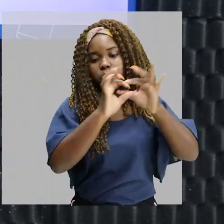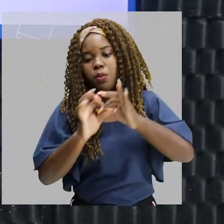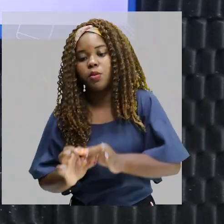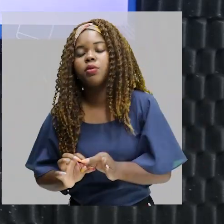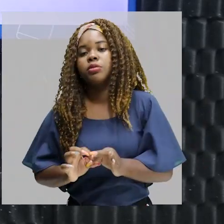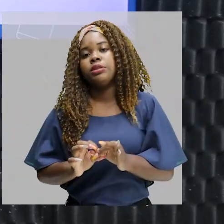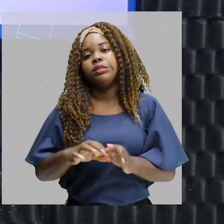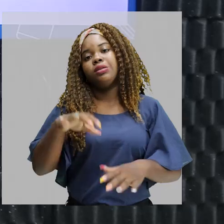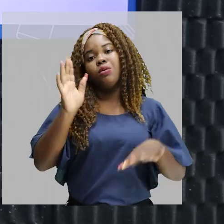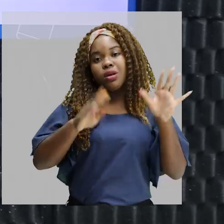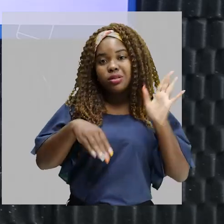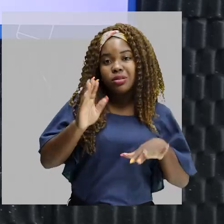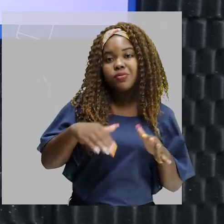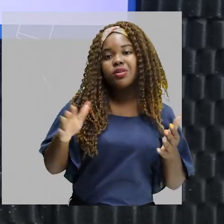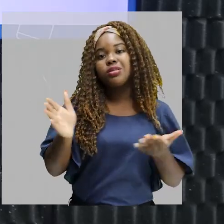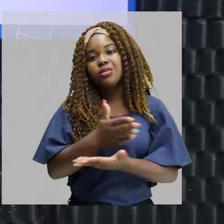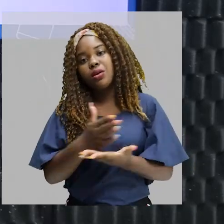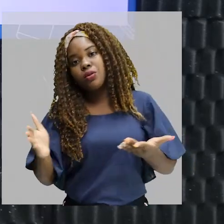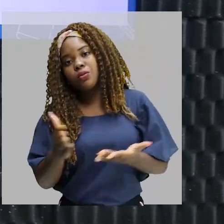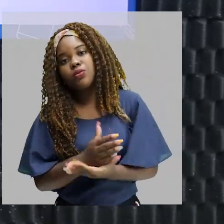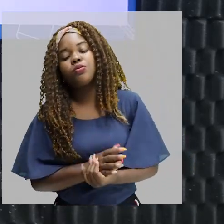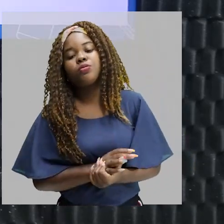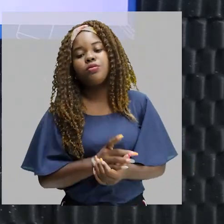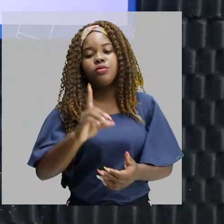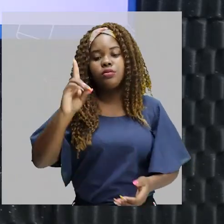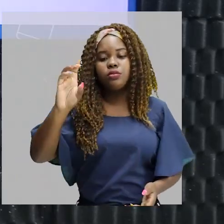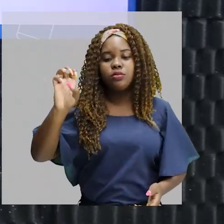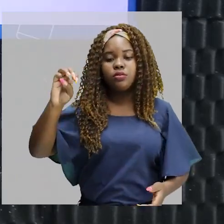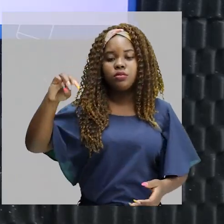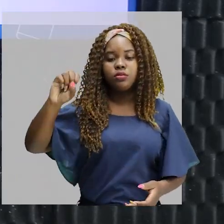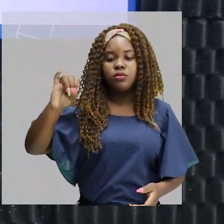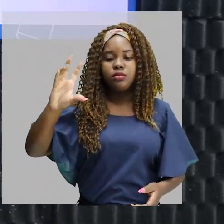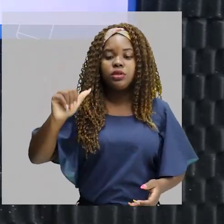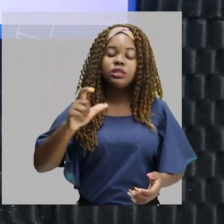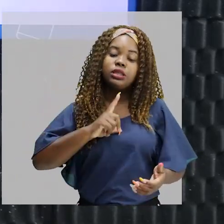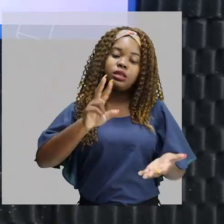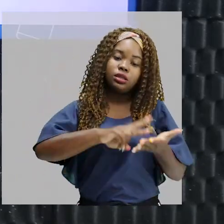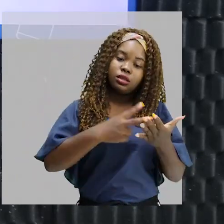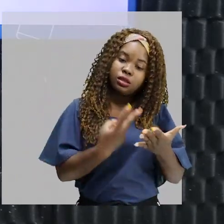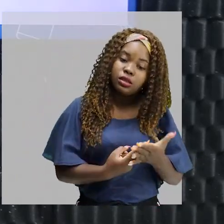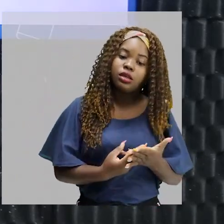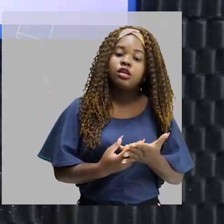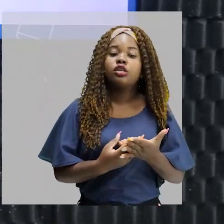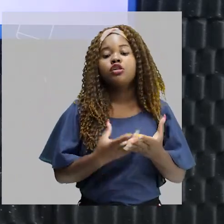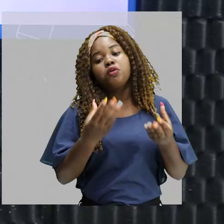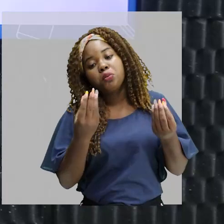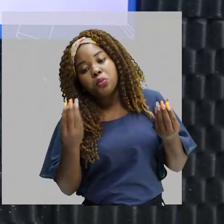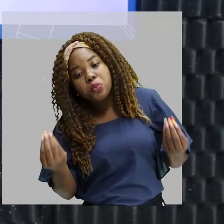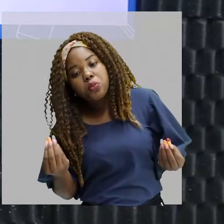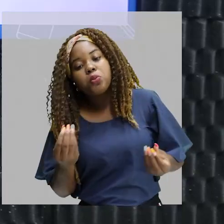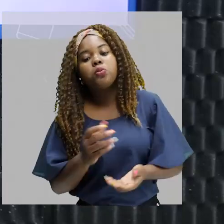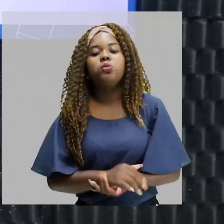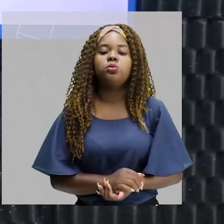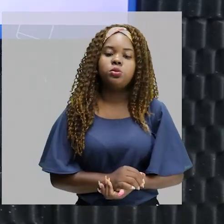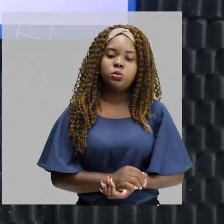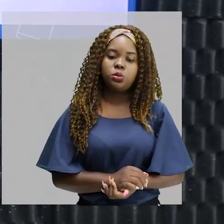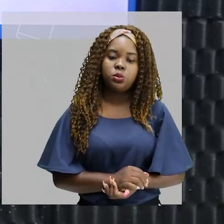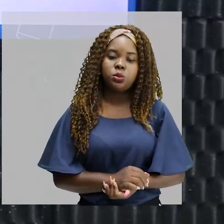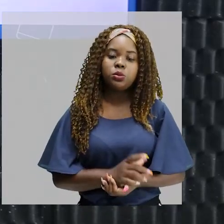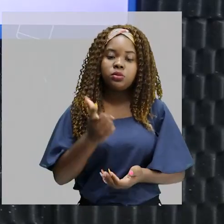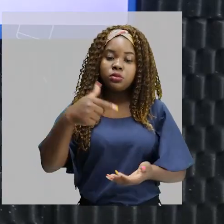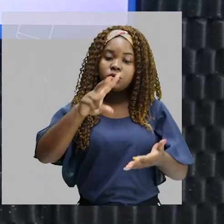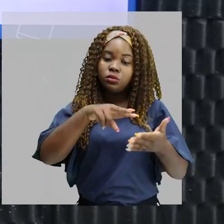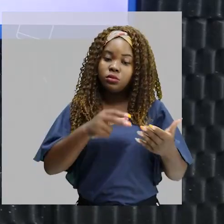muitas vezes, né, em algumas ocasiões, demasiado tem a tradução de muito ou muitas.